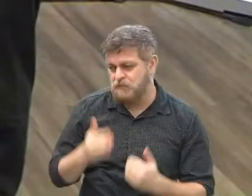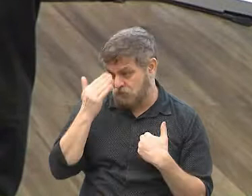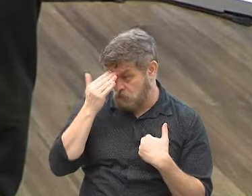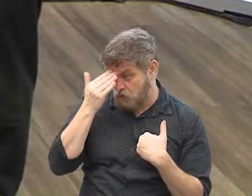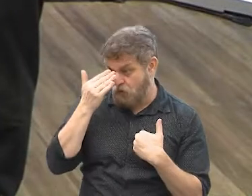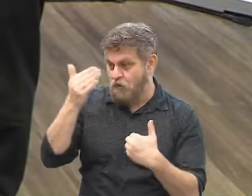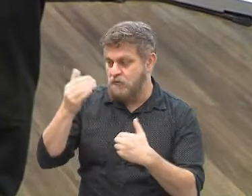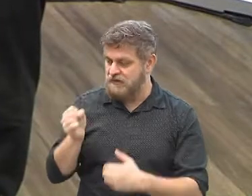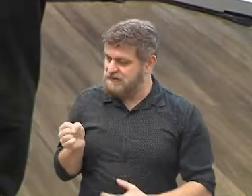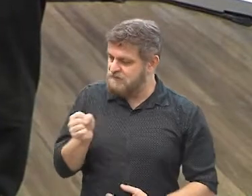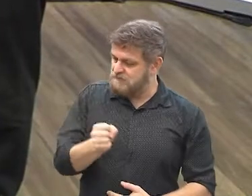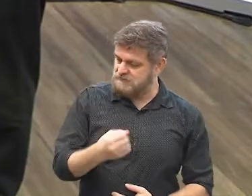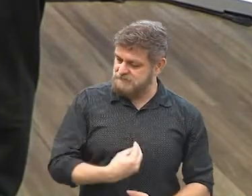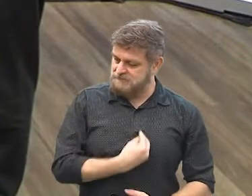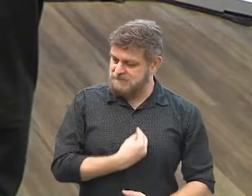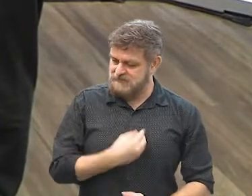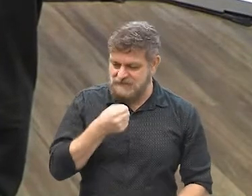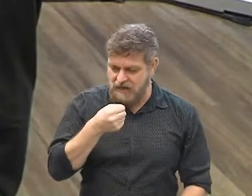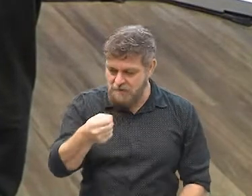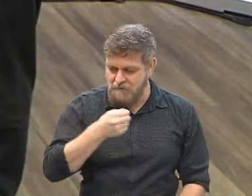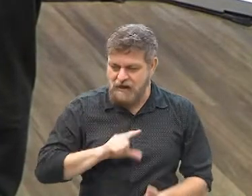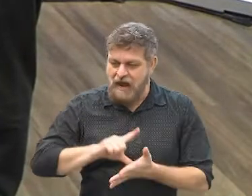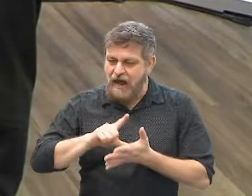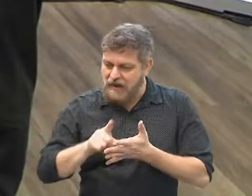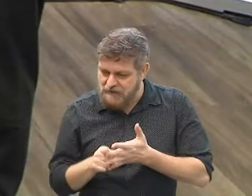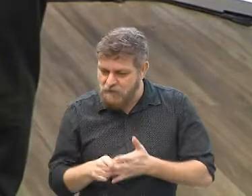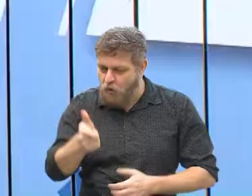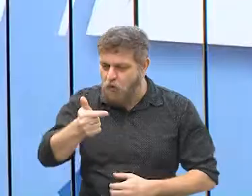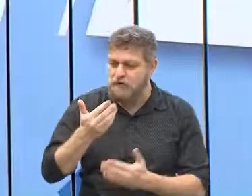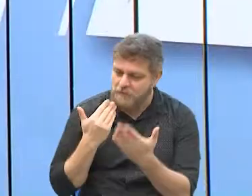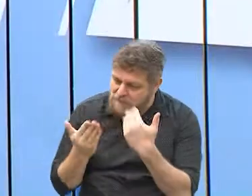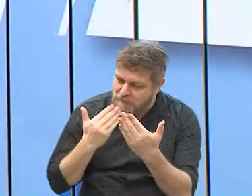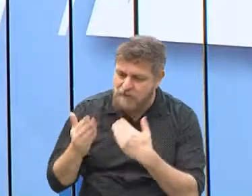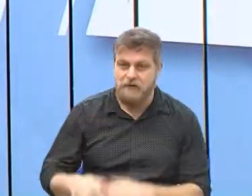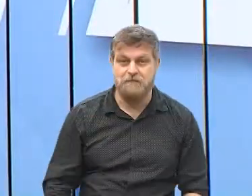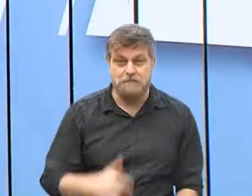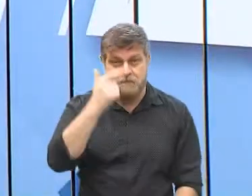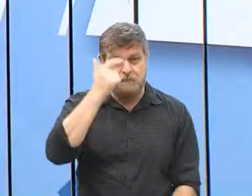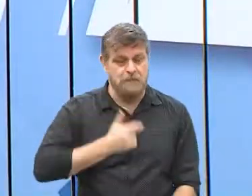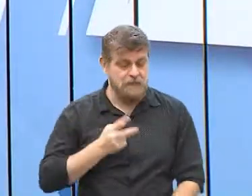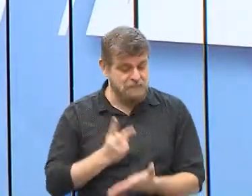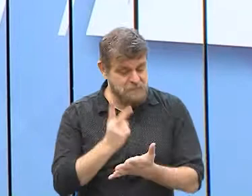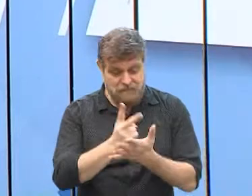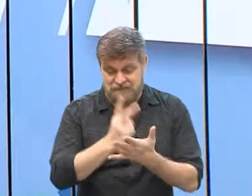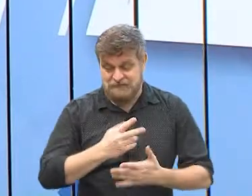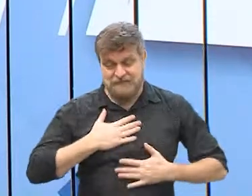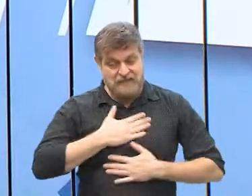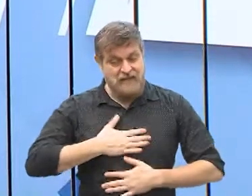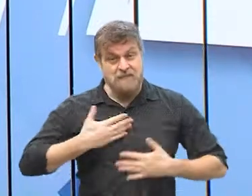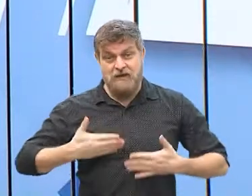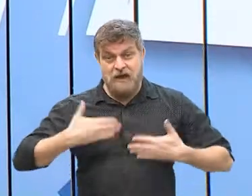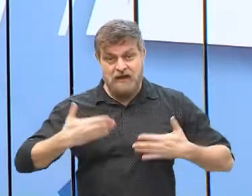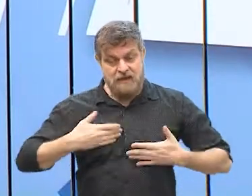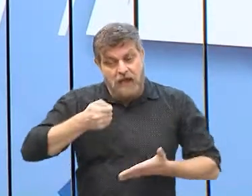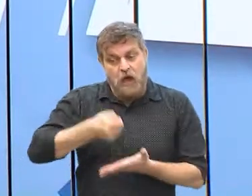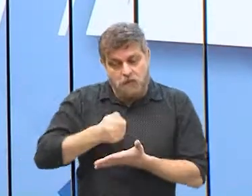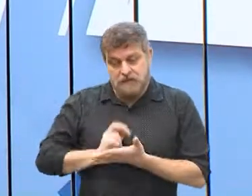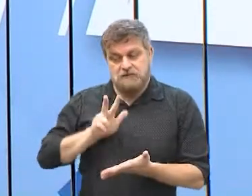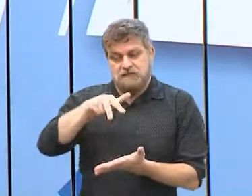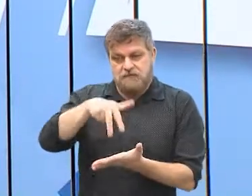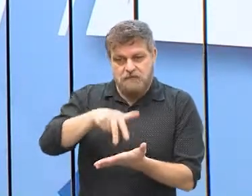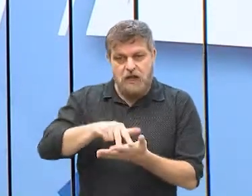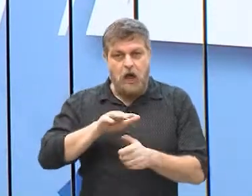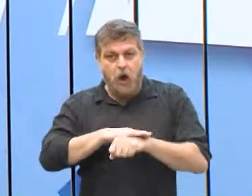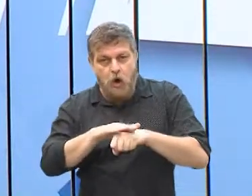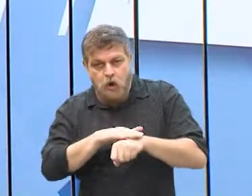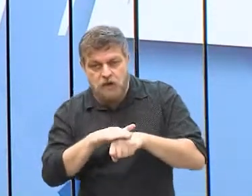pela sua participação, Luiz Rossini, e até uma próxima oportunidade. Eu é que agradeço, é sempre uma alegria estar aqui e um dever a gente poder